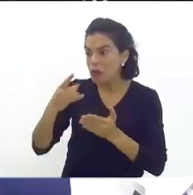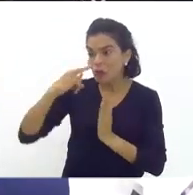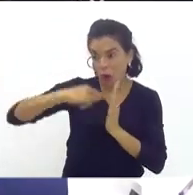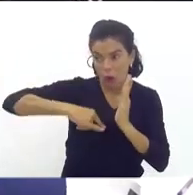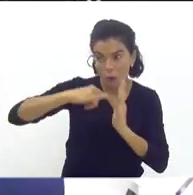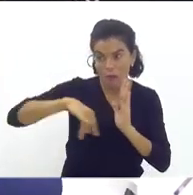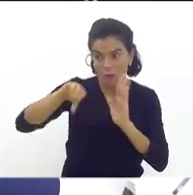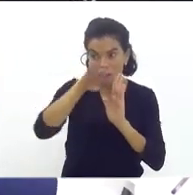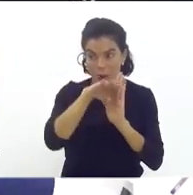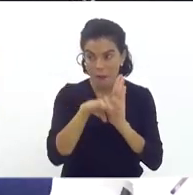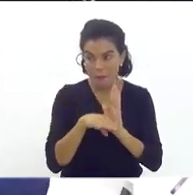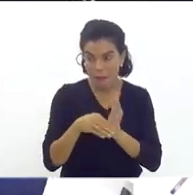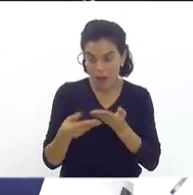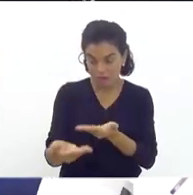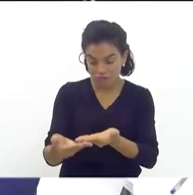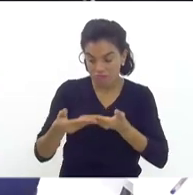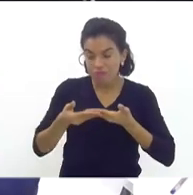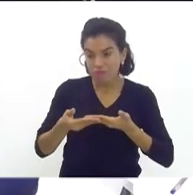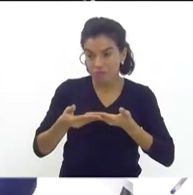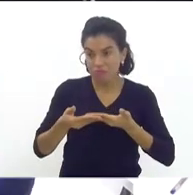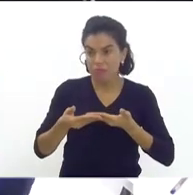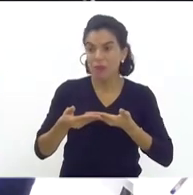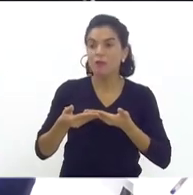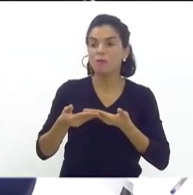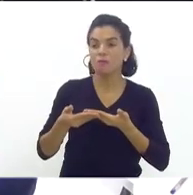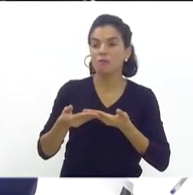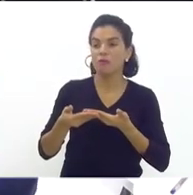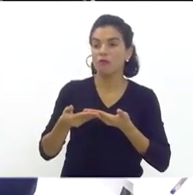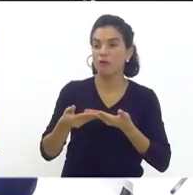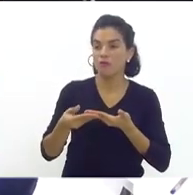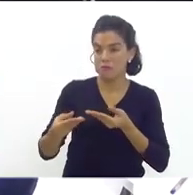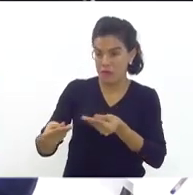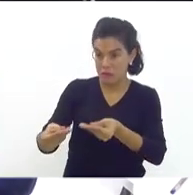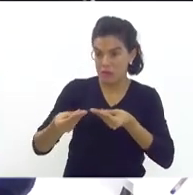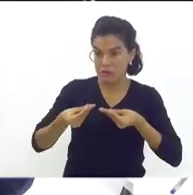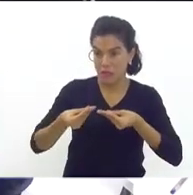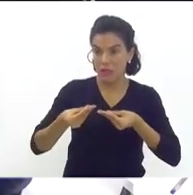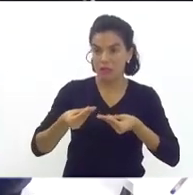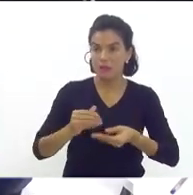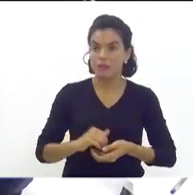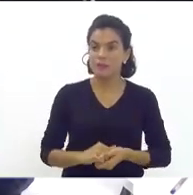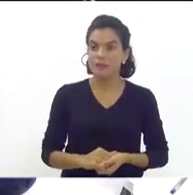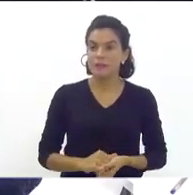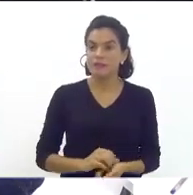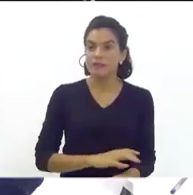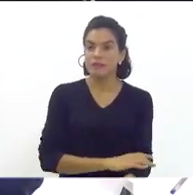esses documentos para CPI e peço que faça chegar aqui por favor